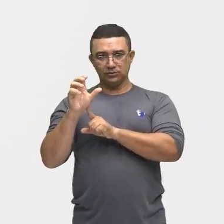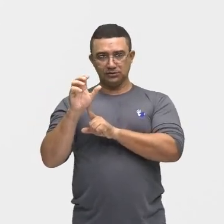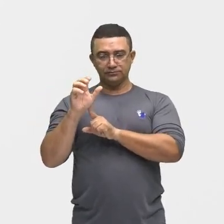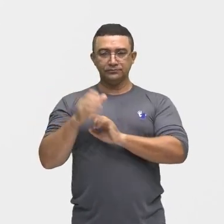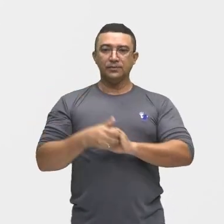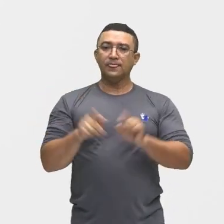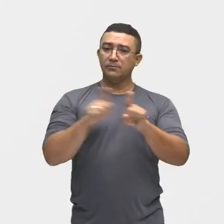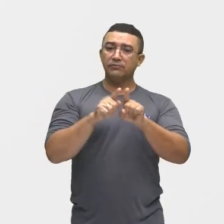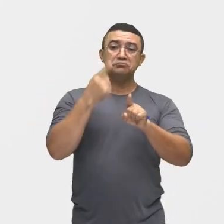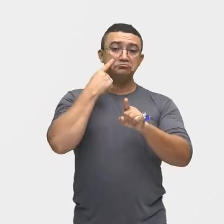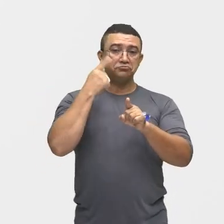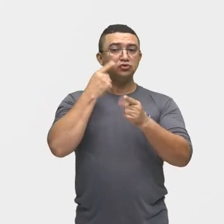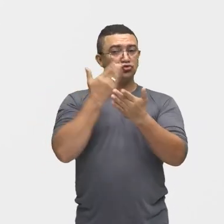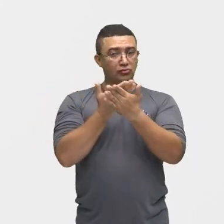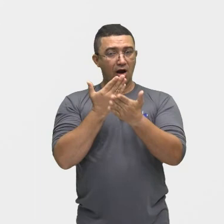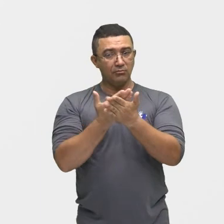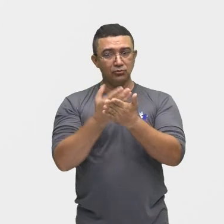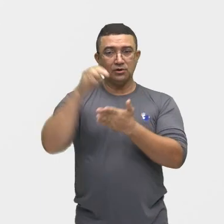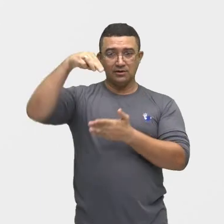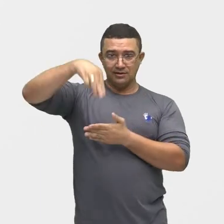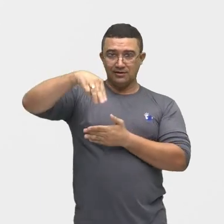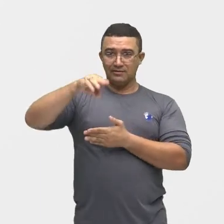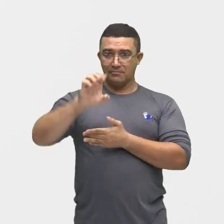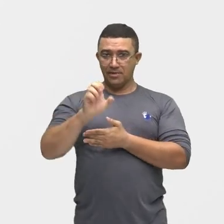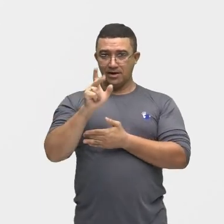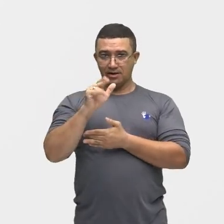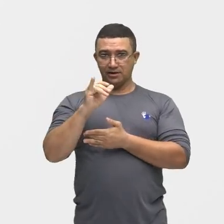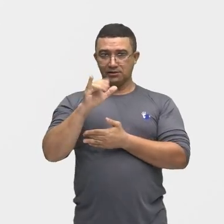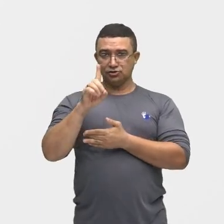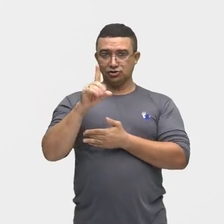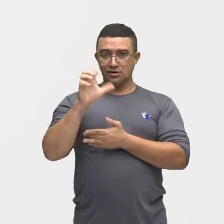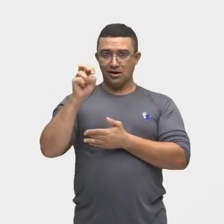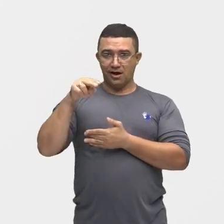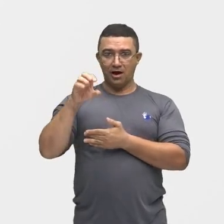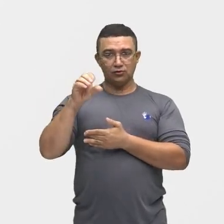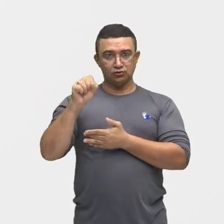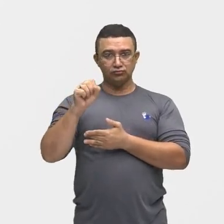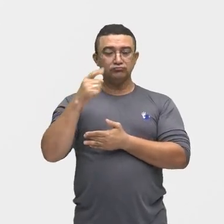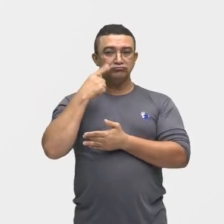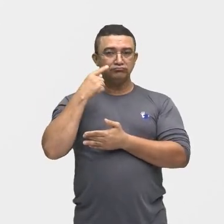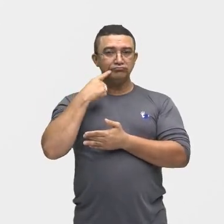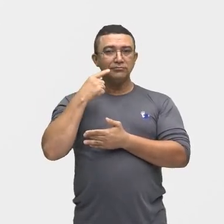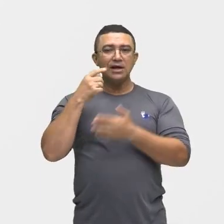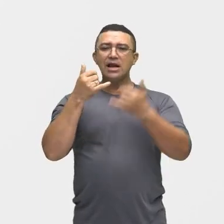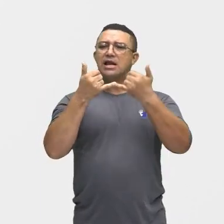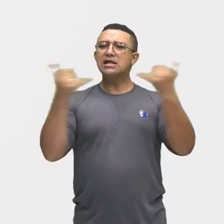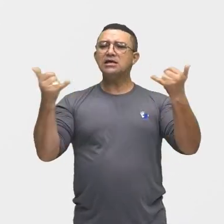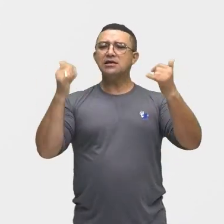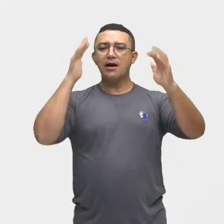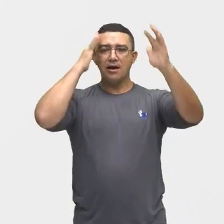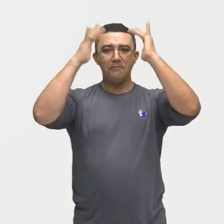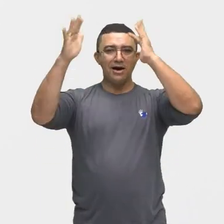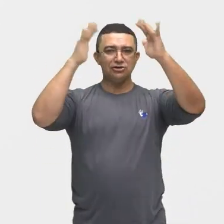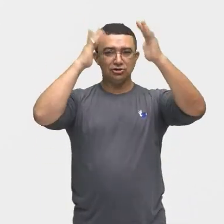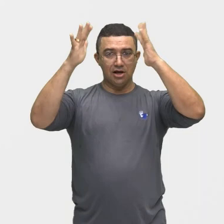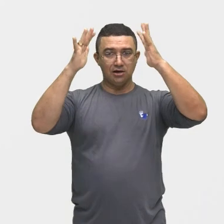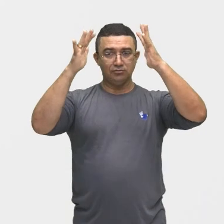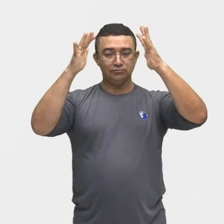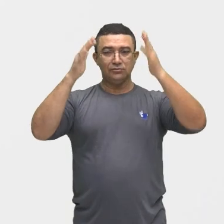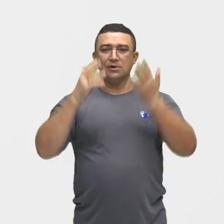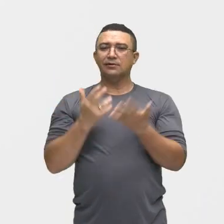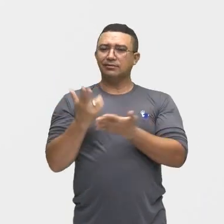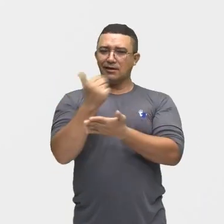Nós vimos os meridianos, que eles vão representar aí as linhas imaginárias, né? Eles já vão ser traçados em outro sentido.